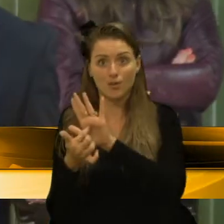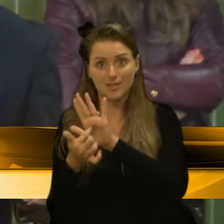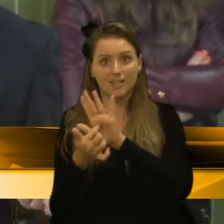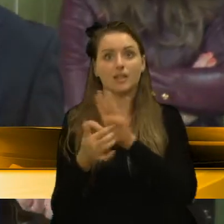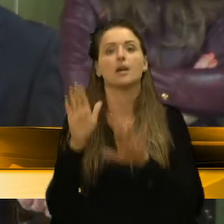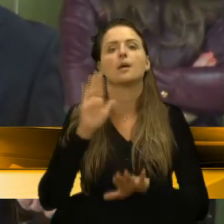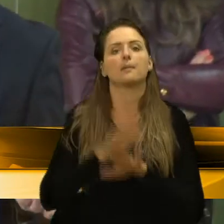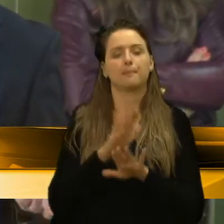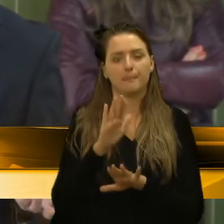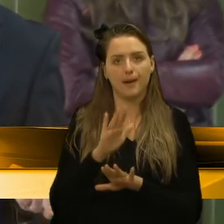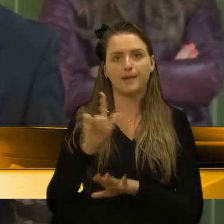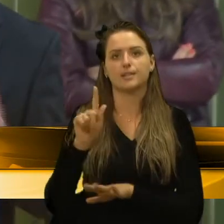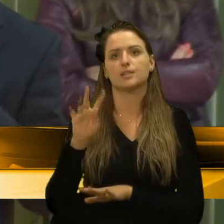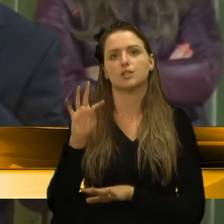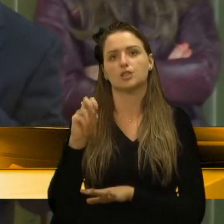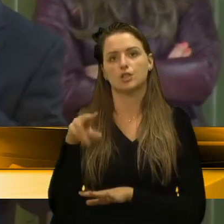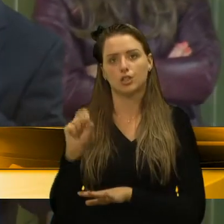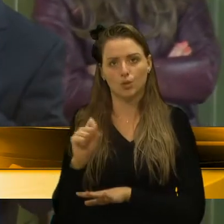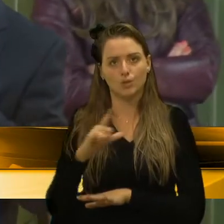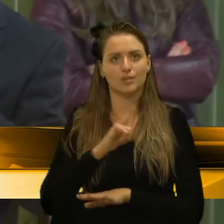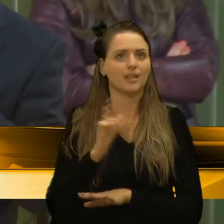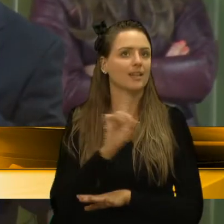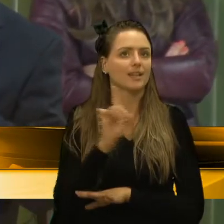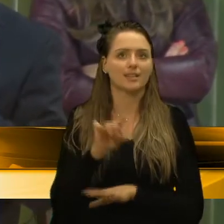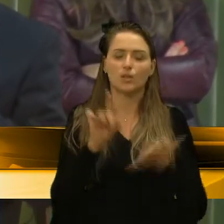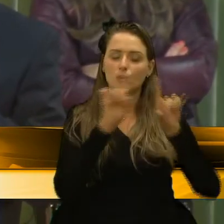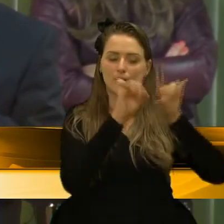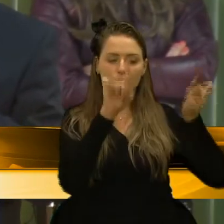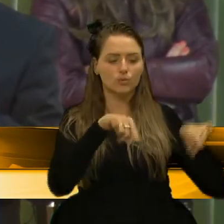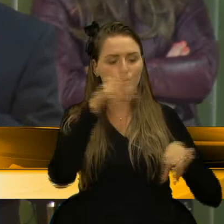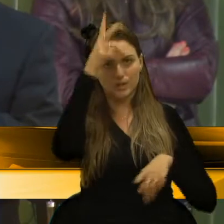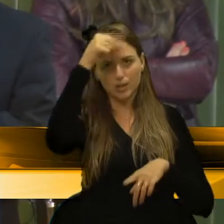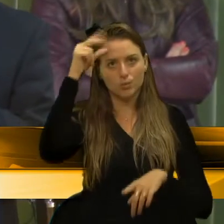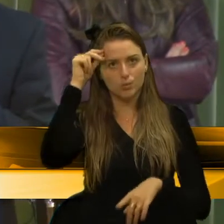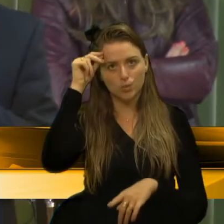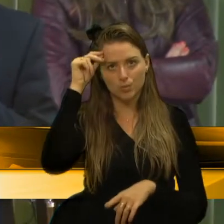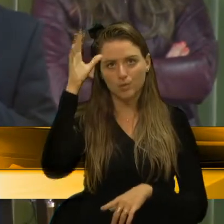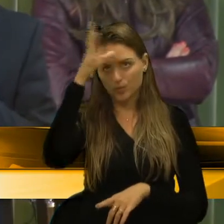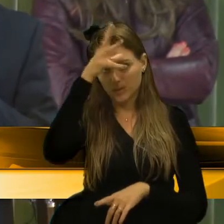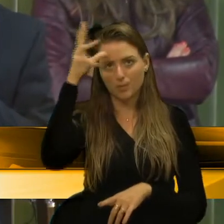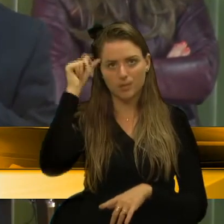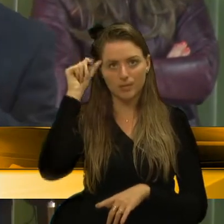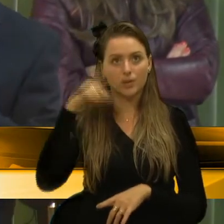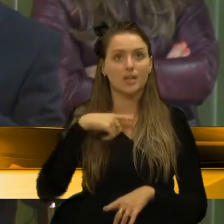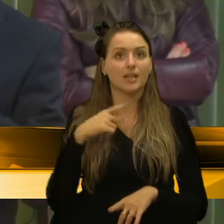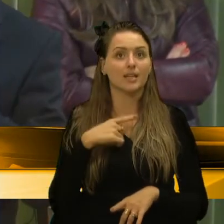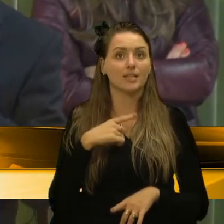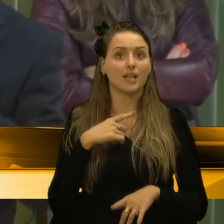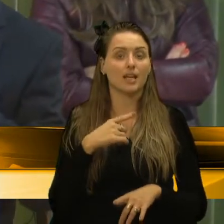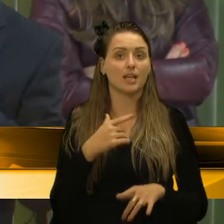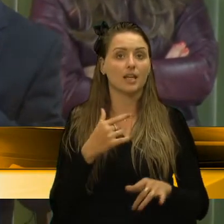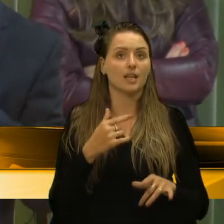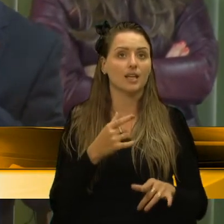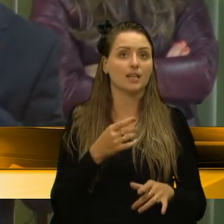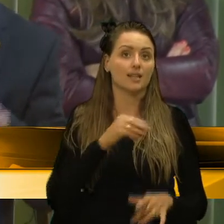tem. Eles não são servidores do município. Eles recebem por ensaios